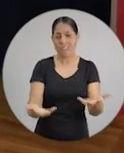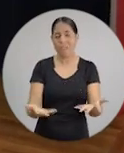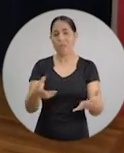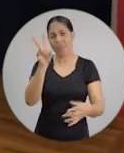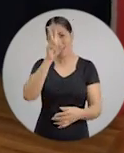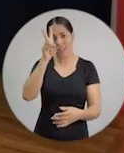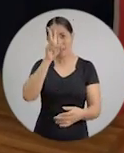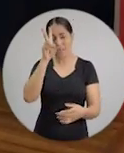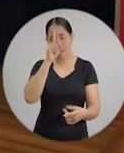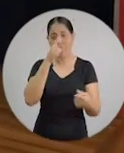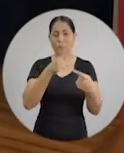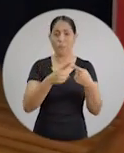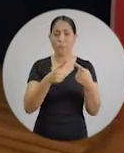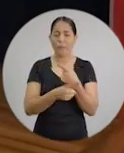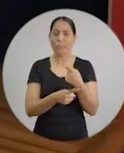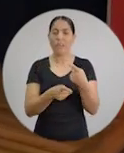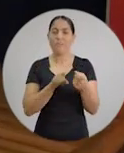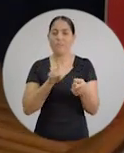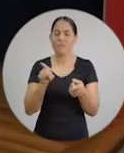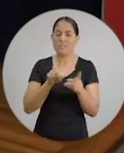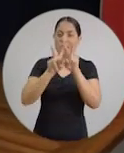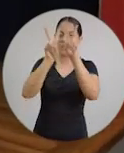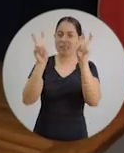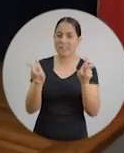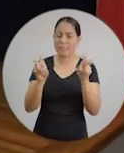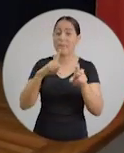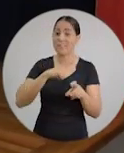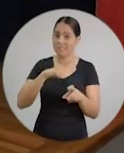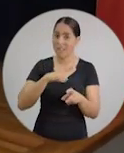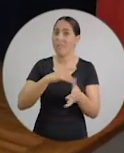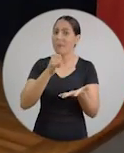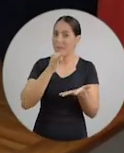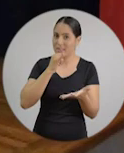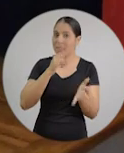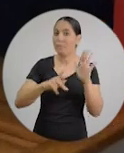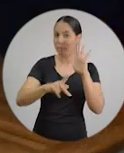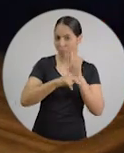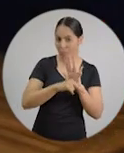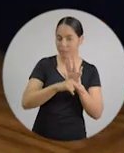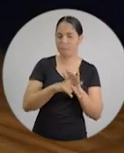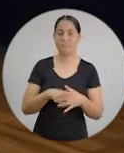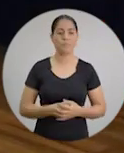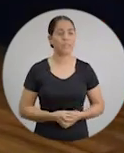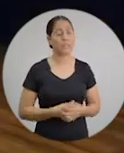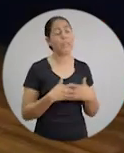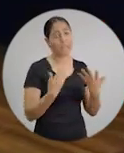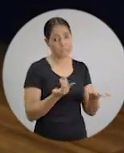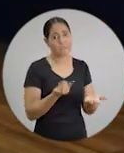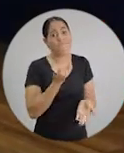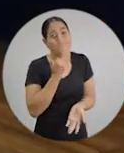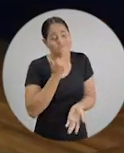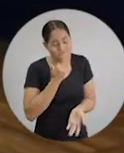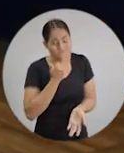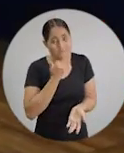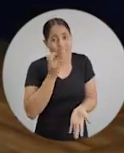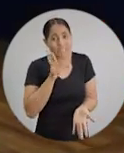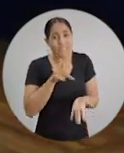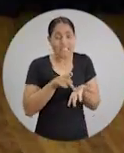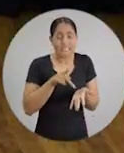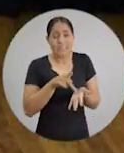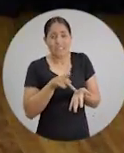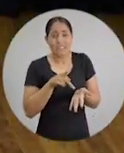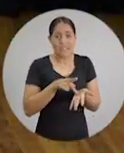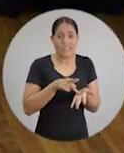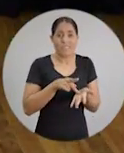falar isso no próximo bloco, mas eu quero relembrar o porquê que vocês colocaram este assunto em pauta. Foi por causa de um caso